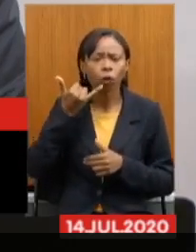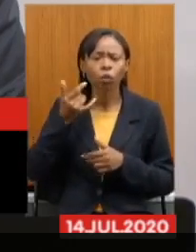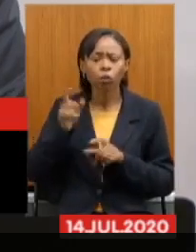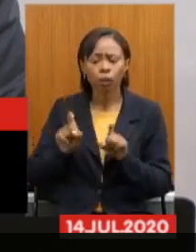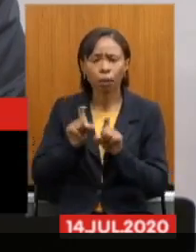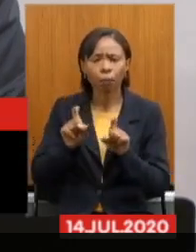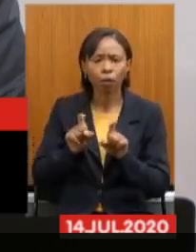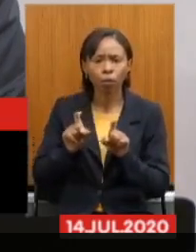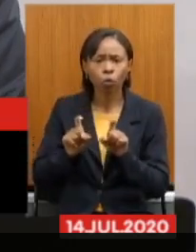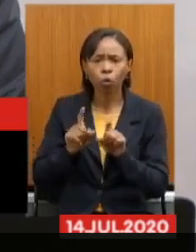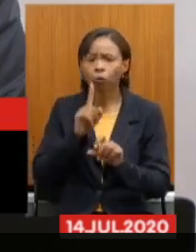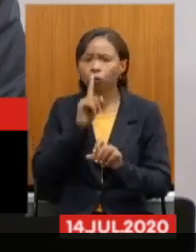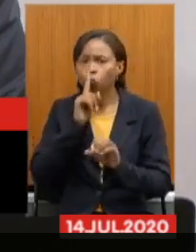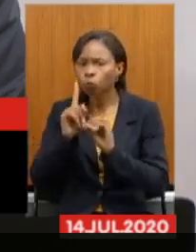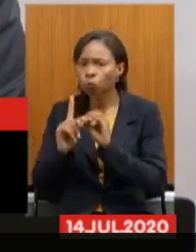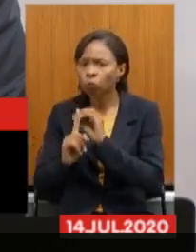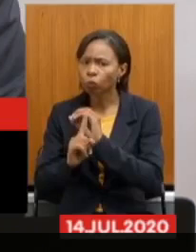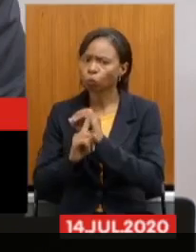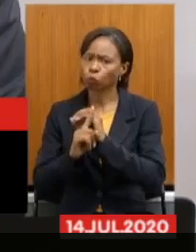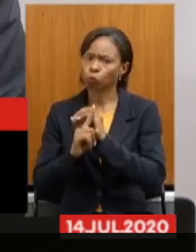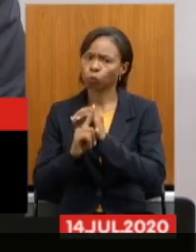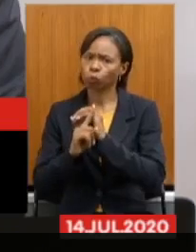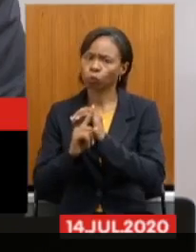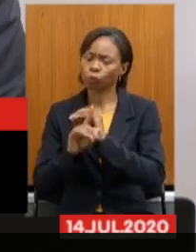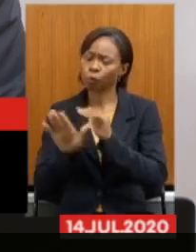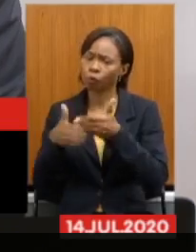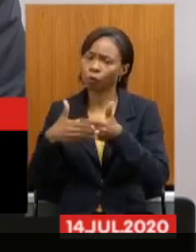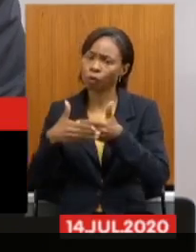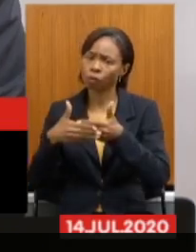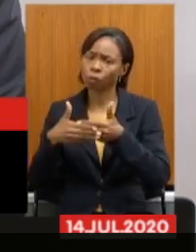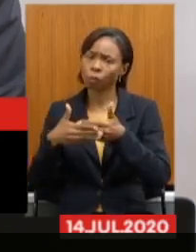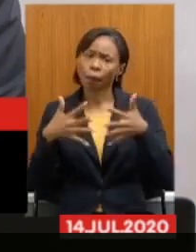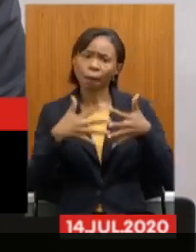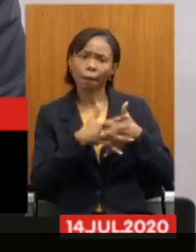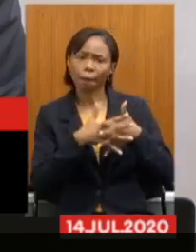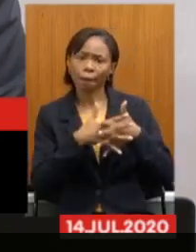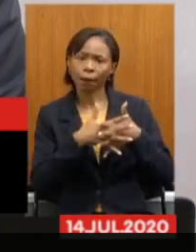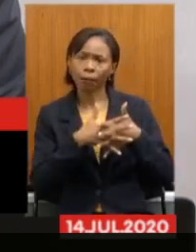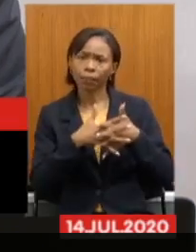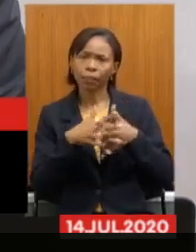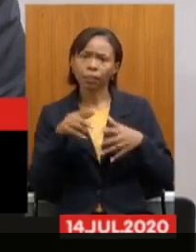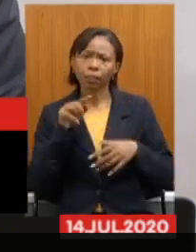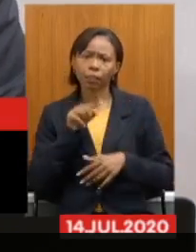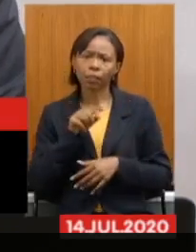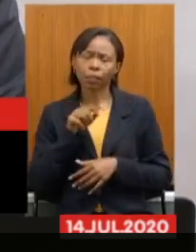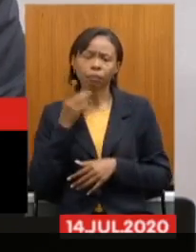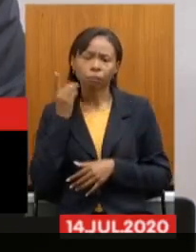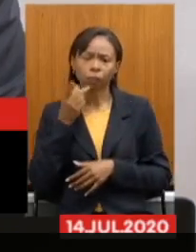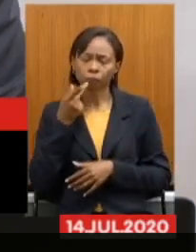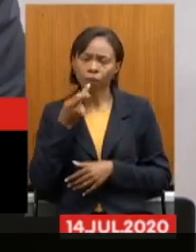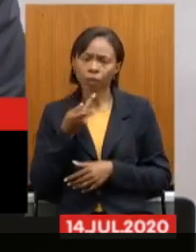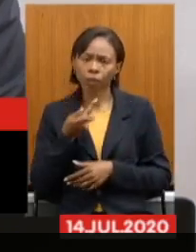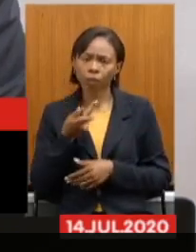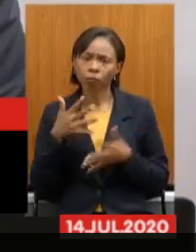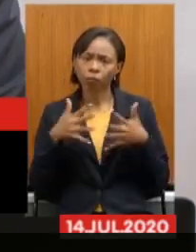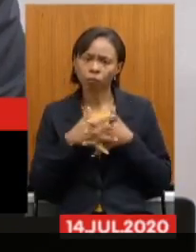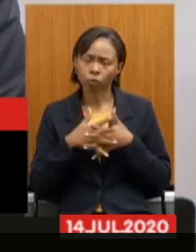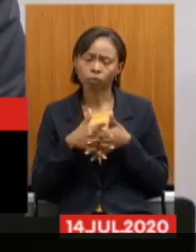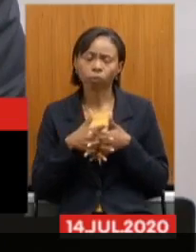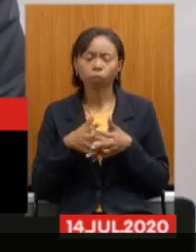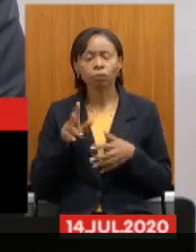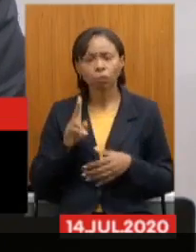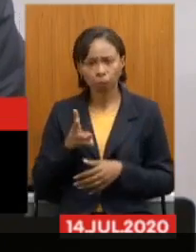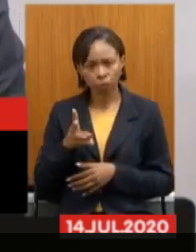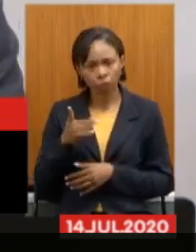no mute, porque está interferindo na fala da deputada Celise. Pode continuar, deputada, por favor.